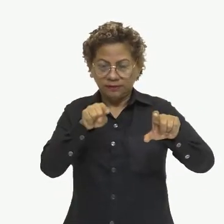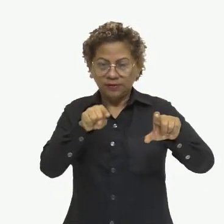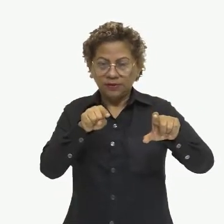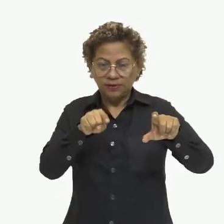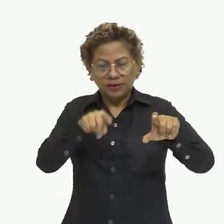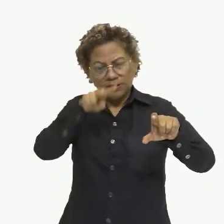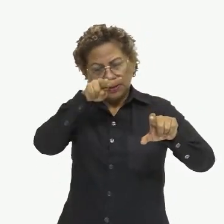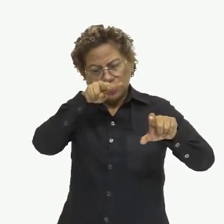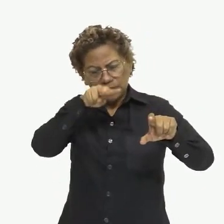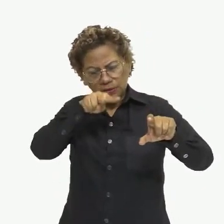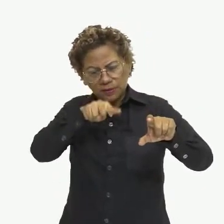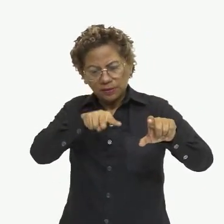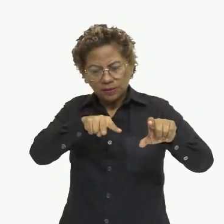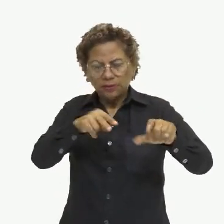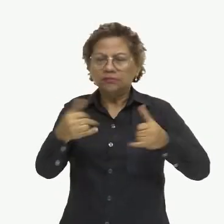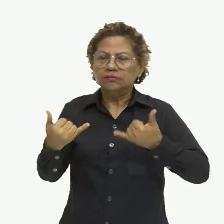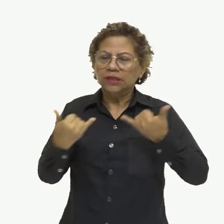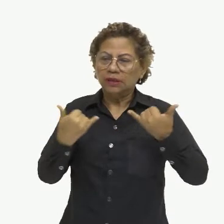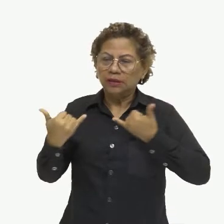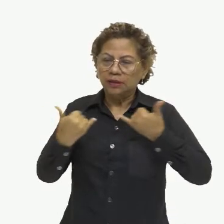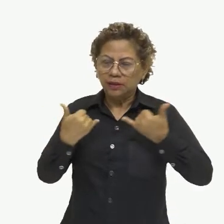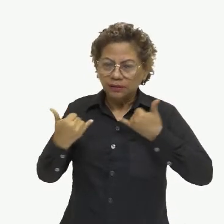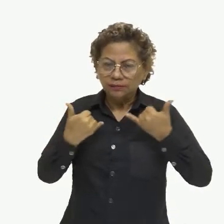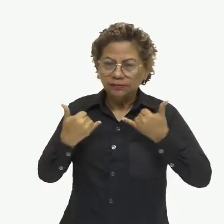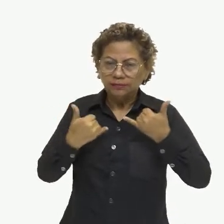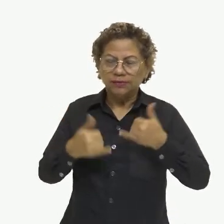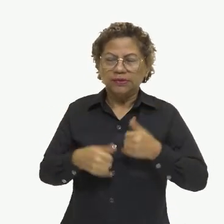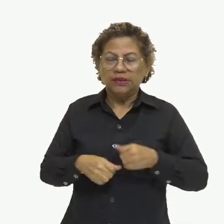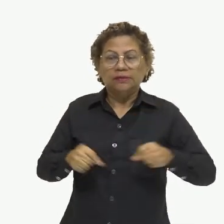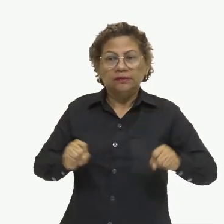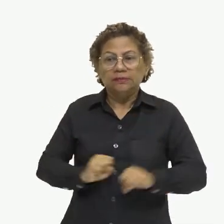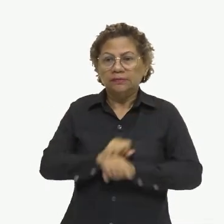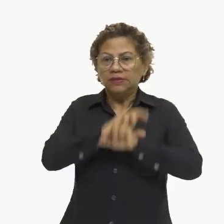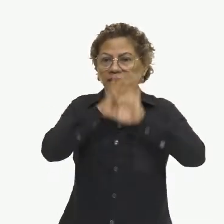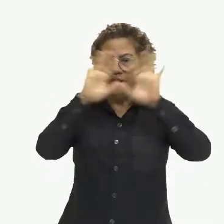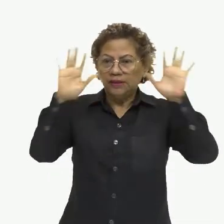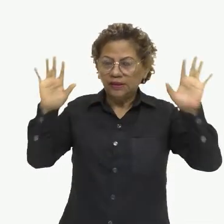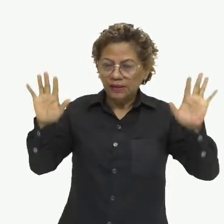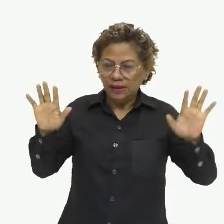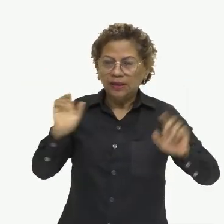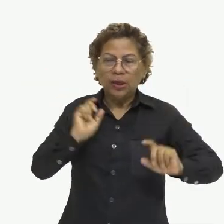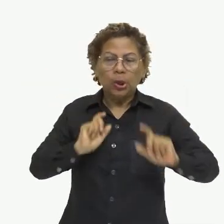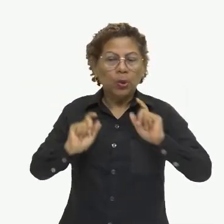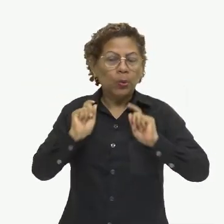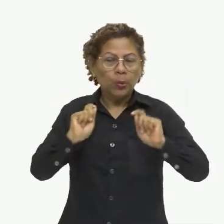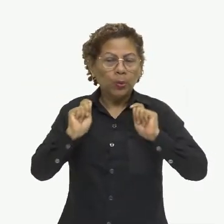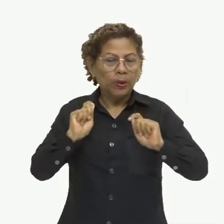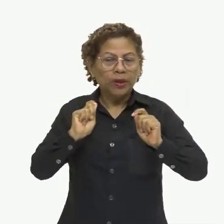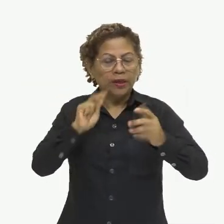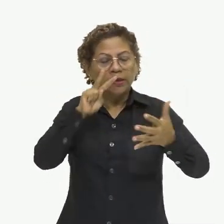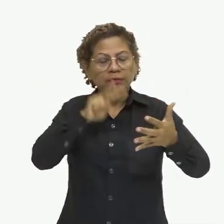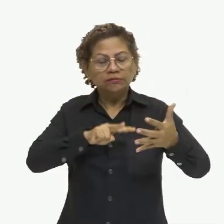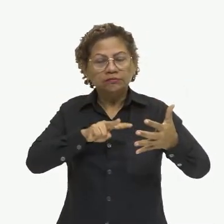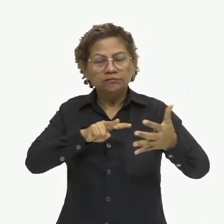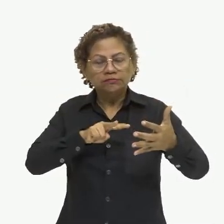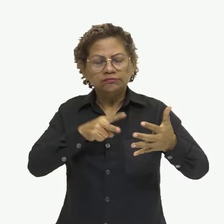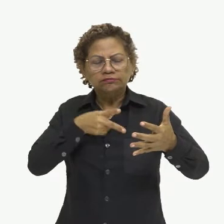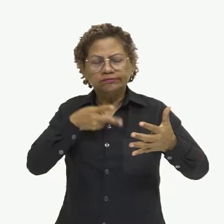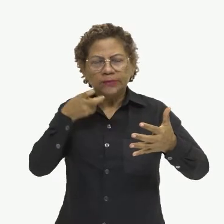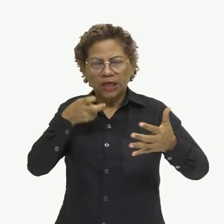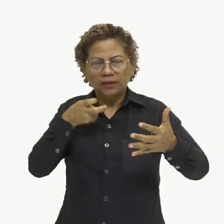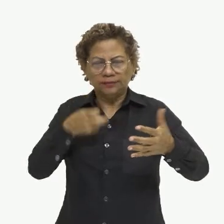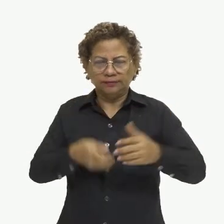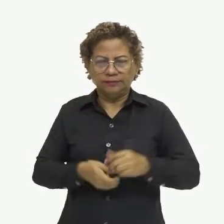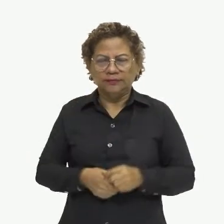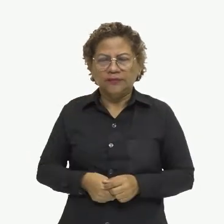consegue ler essa informação e você consegue identificar do que se trata, né? Você observa